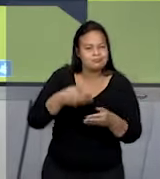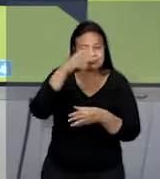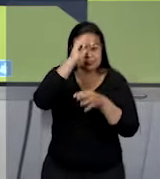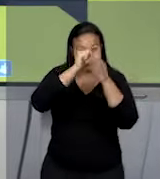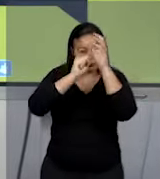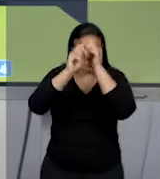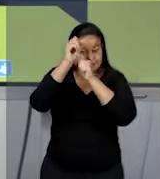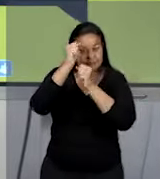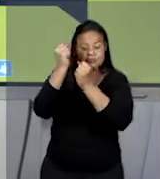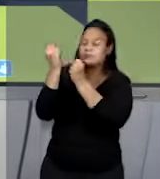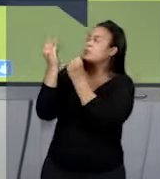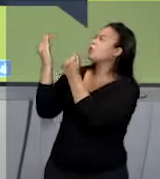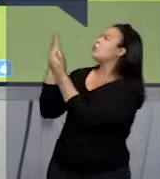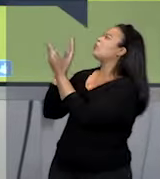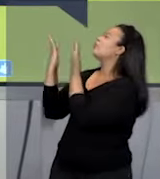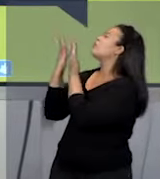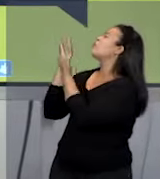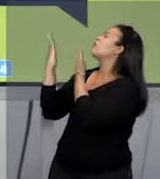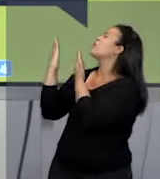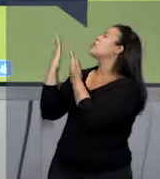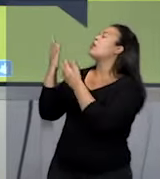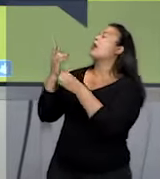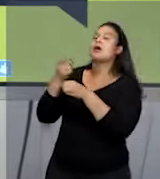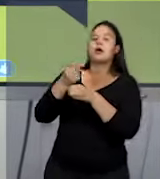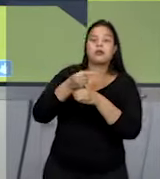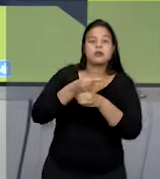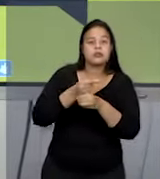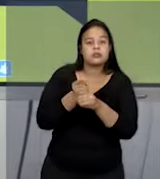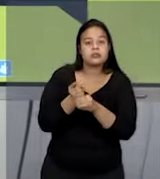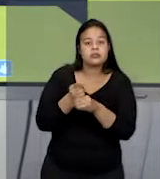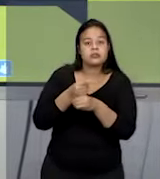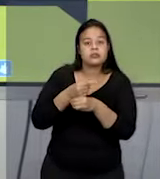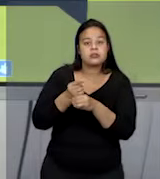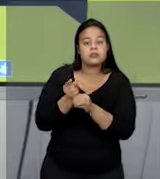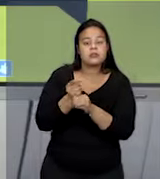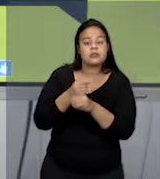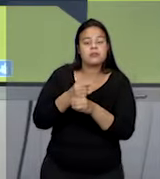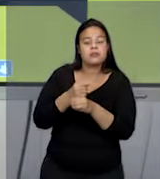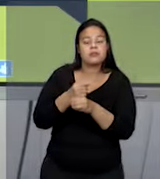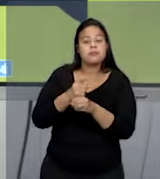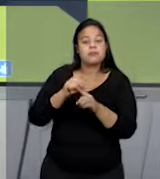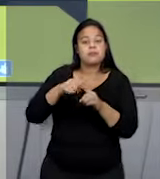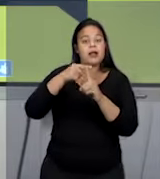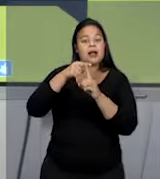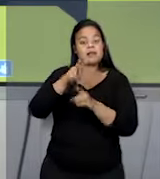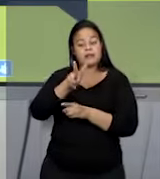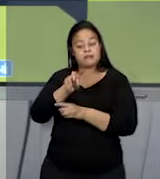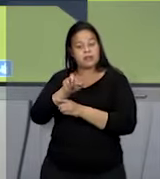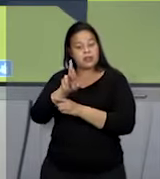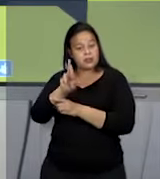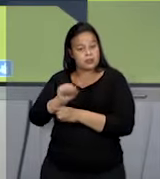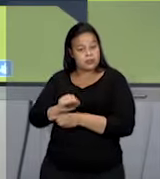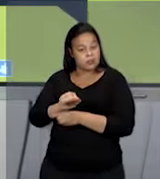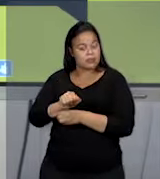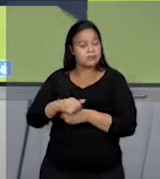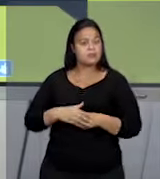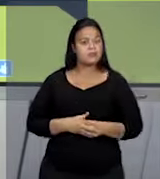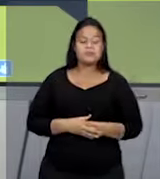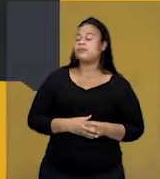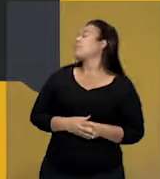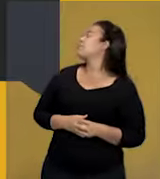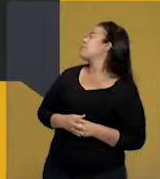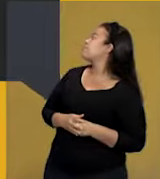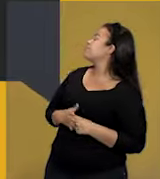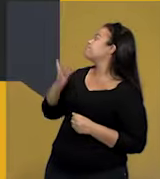de comparar a referência da bússola com a referência da vara de gnomo. E veja bem, aqui